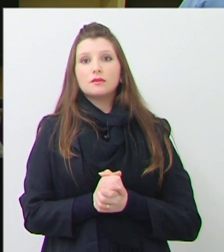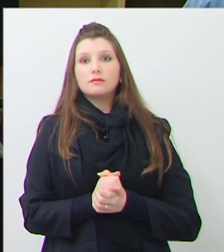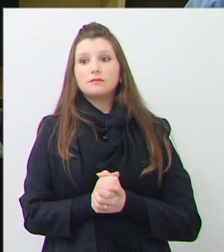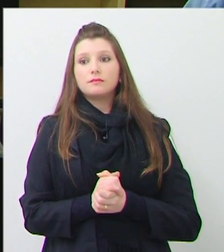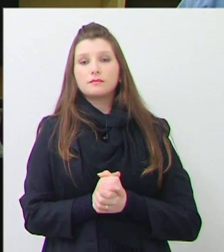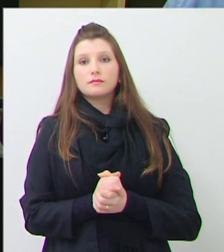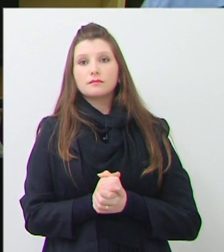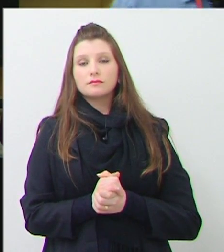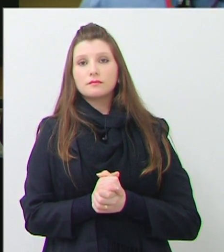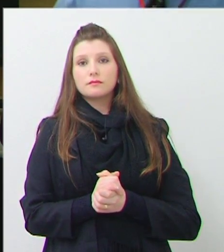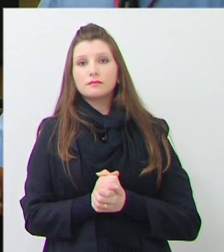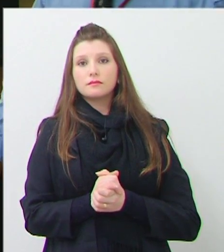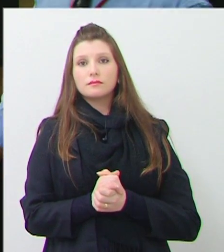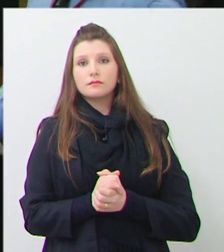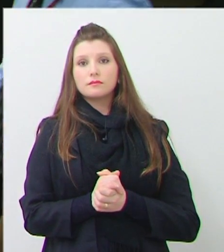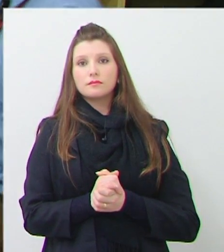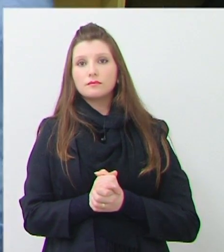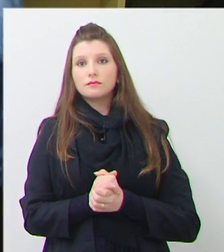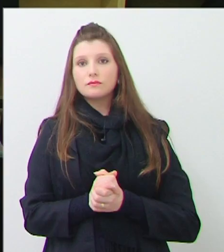Quer falar comigo?